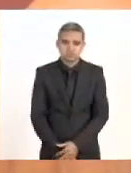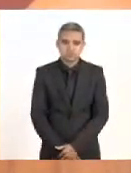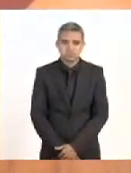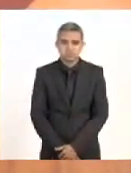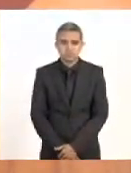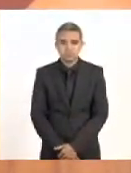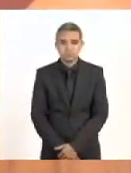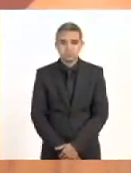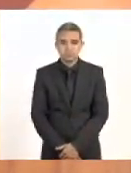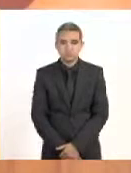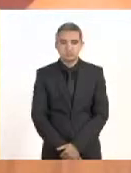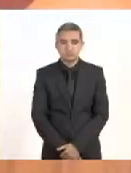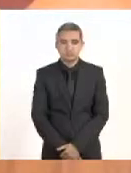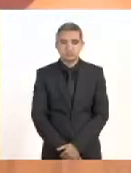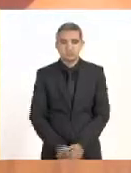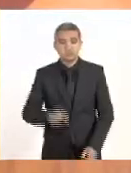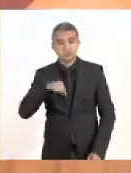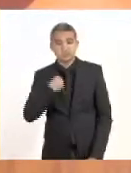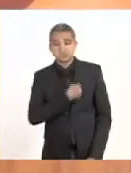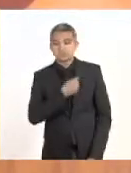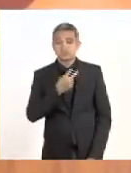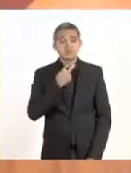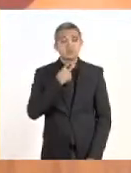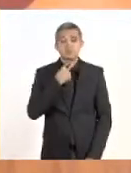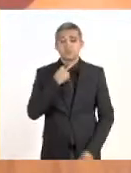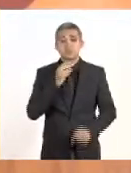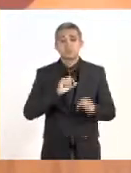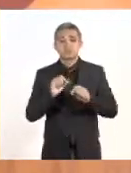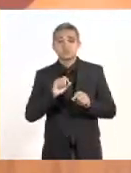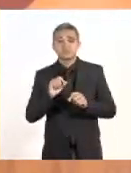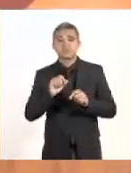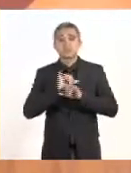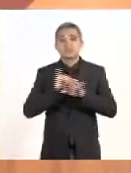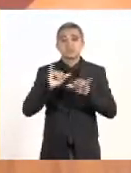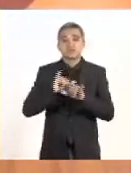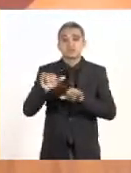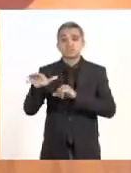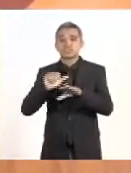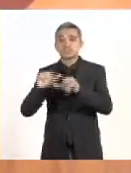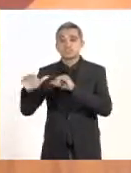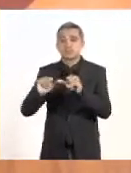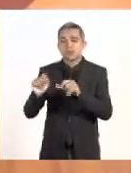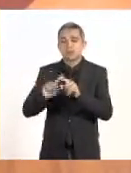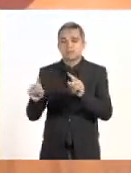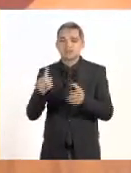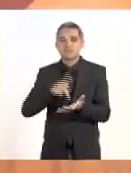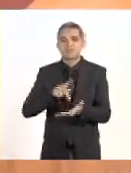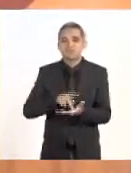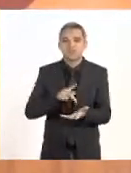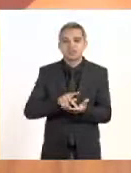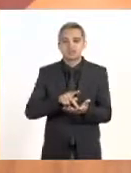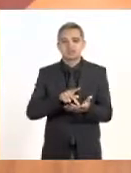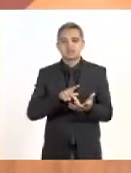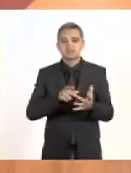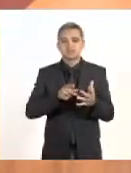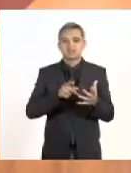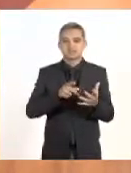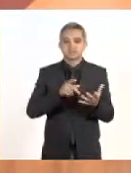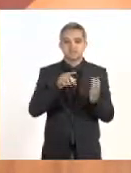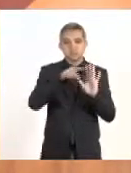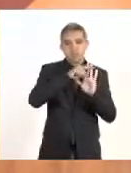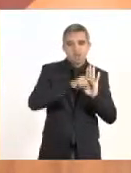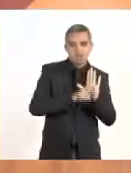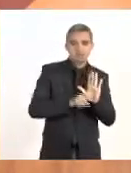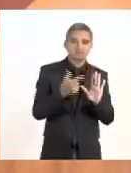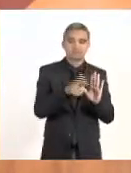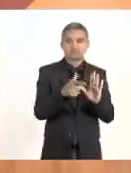não criar as expectativas, por exemplo, de uma chamada de mais, sem ter a condição necessária realmente para o fazer. Na mesma